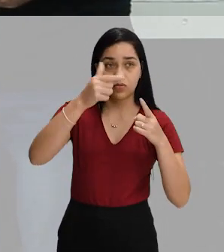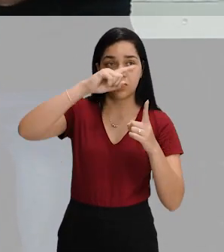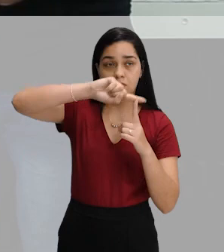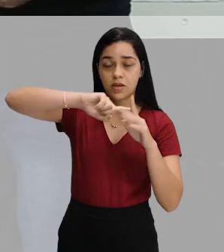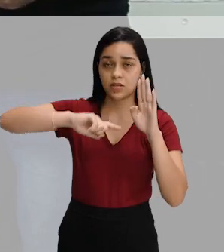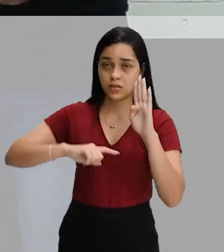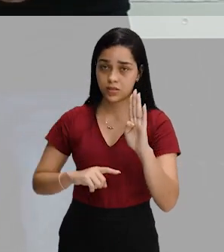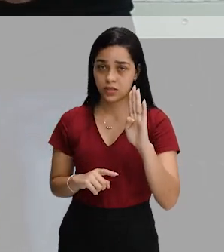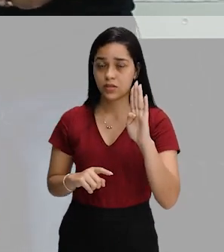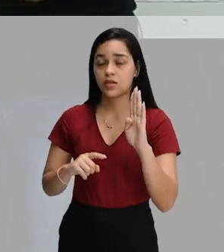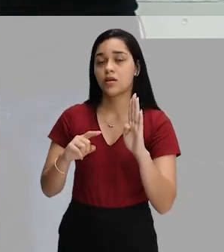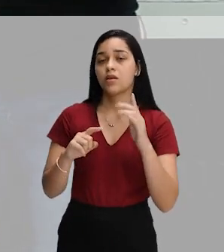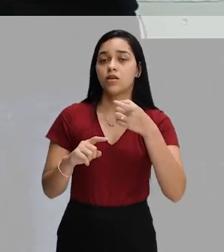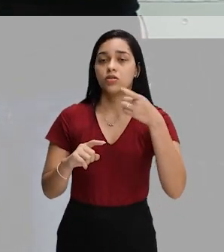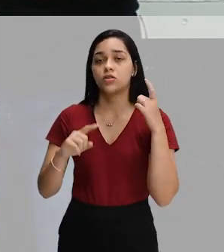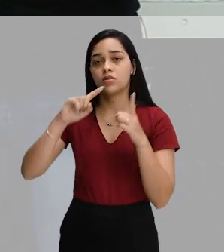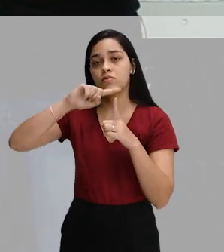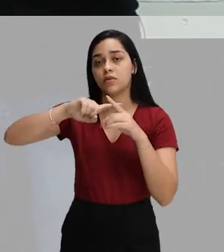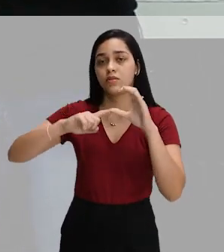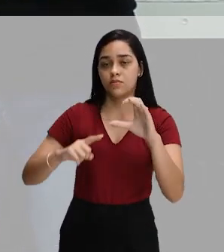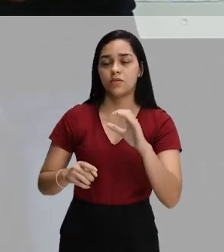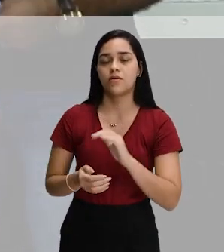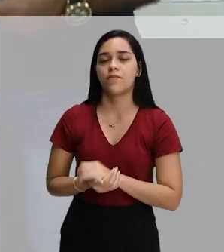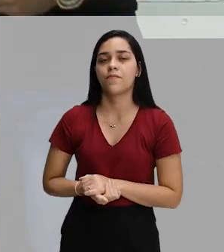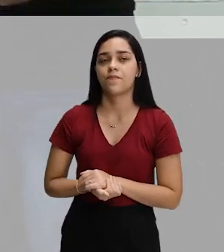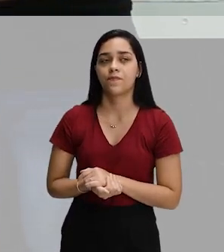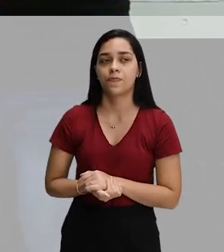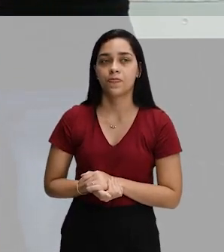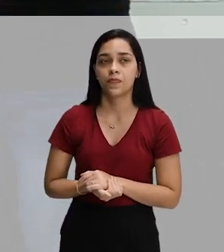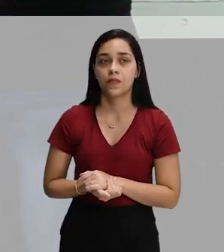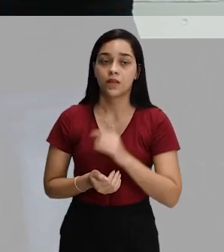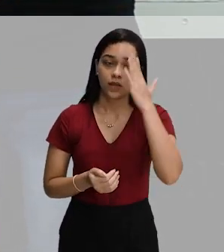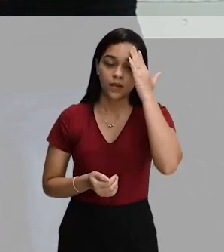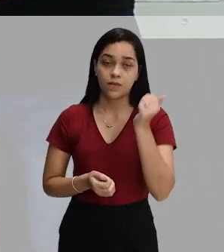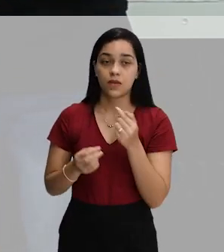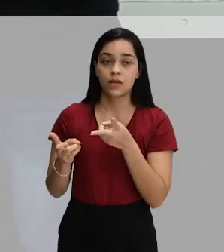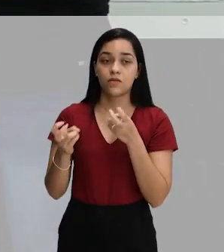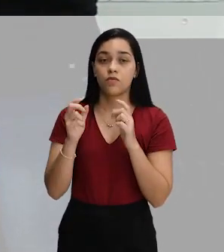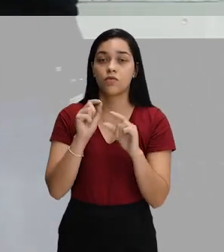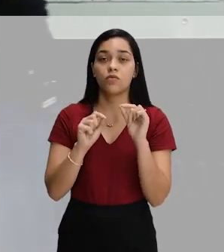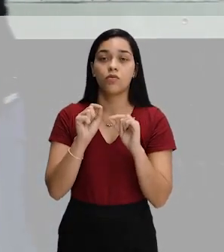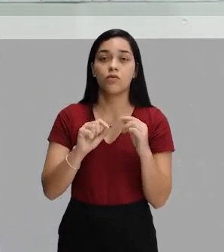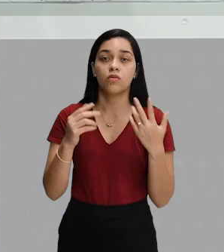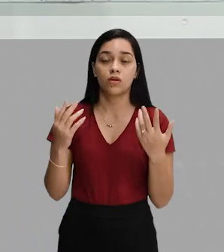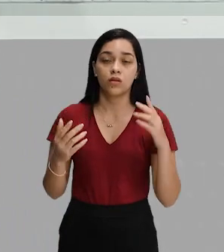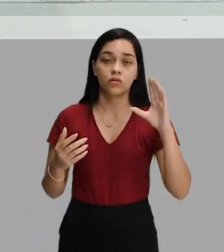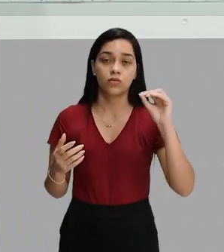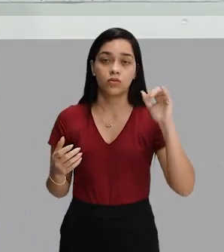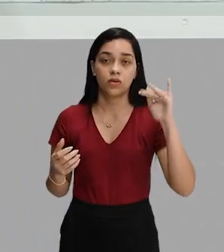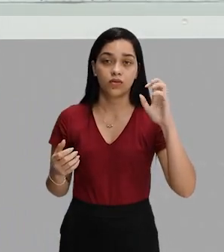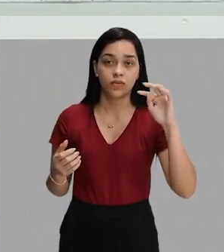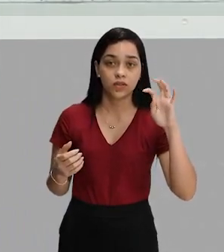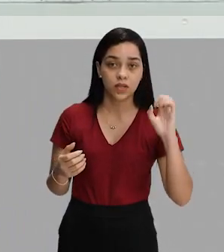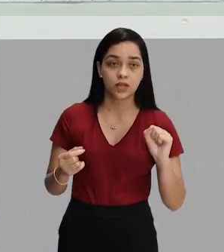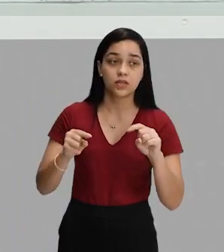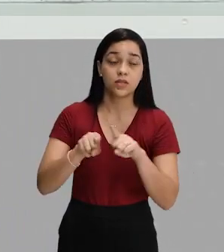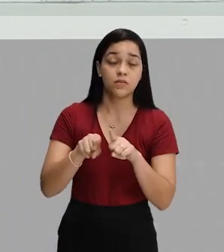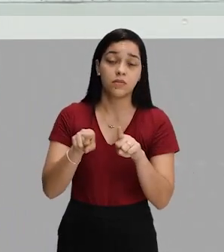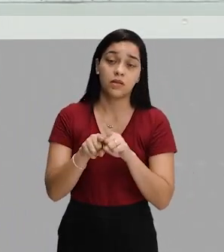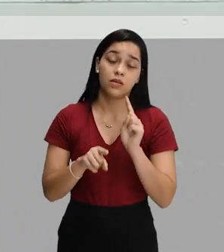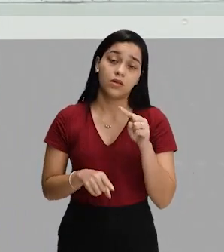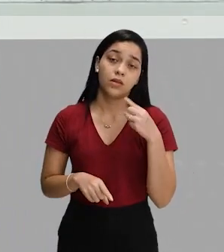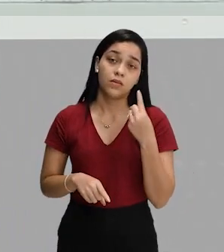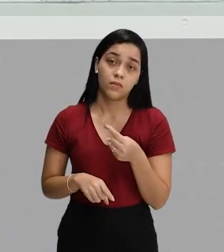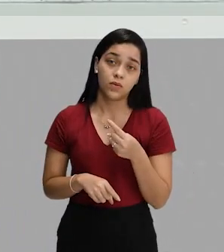c, com a diferente de zero, é uma função quadrática. Saber identificar o quê? Os coeficientes. E depois